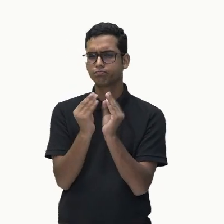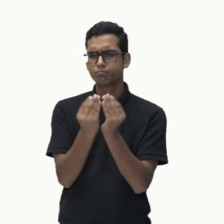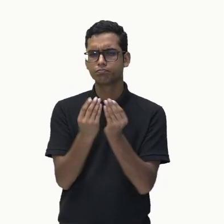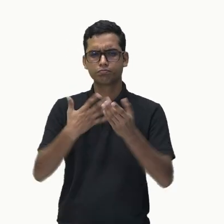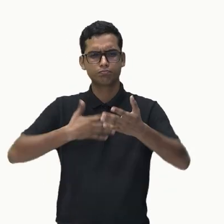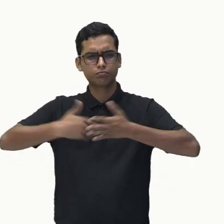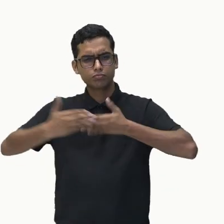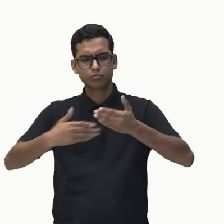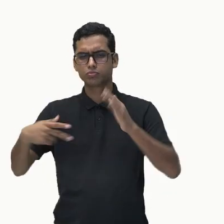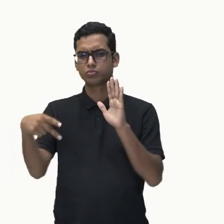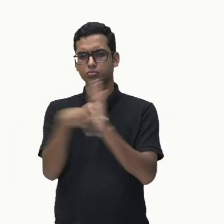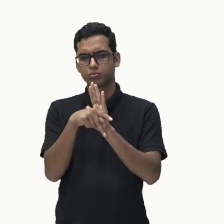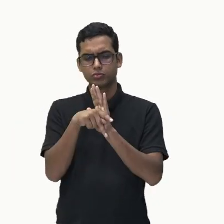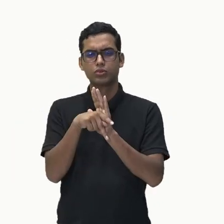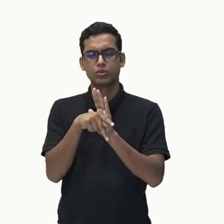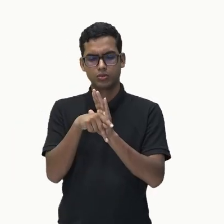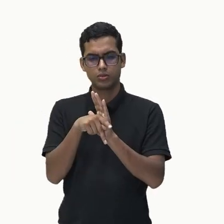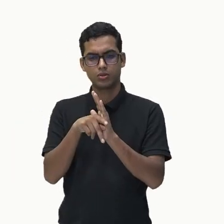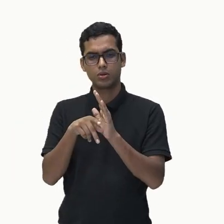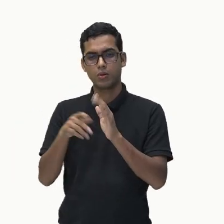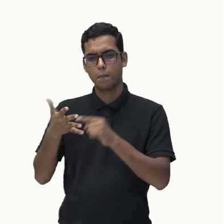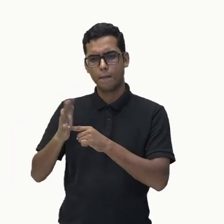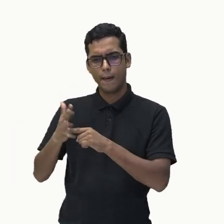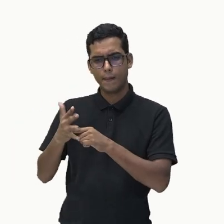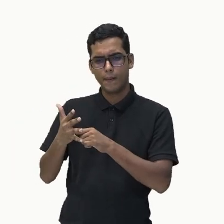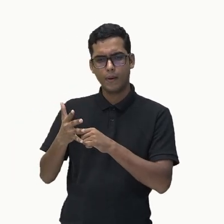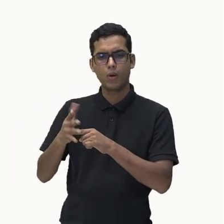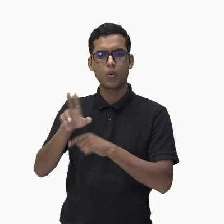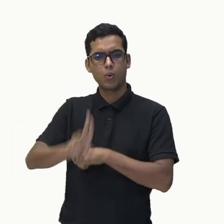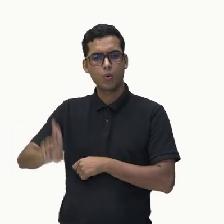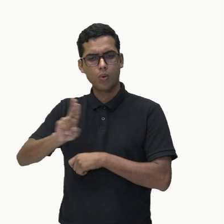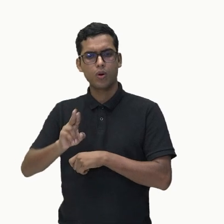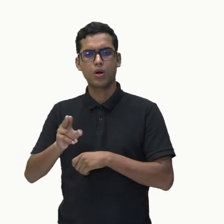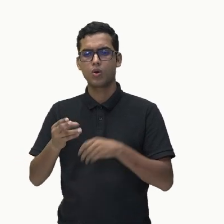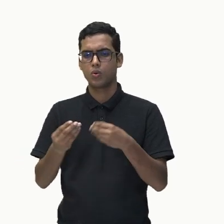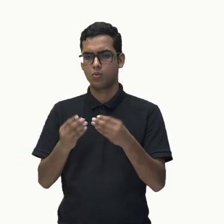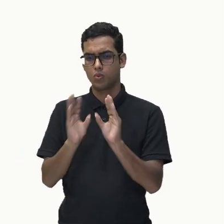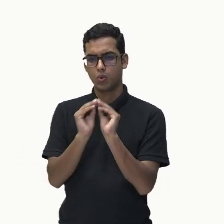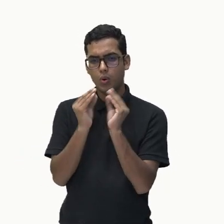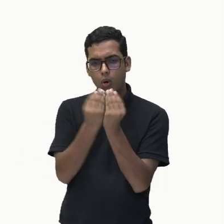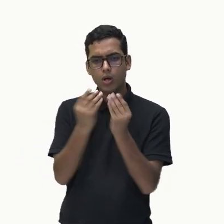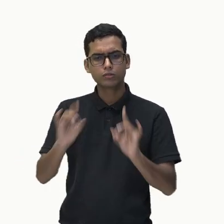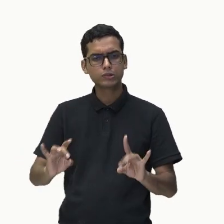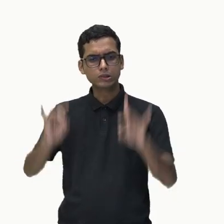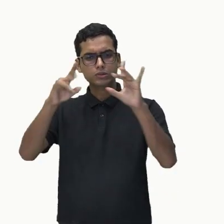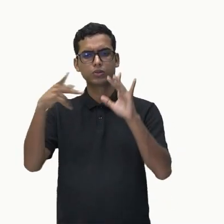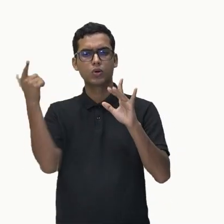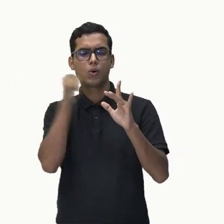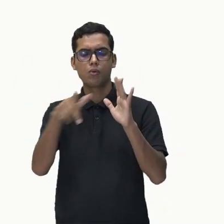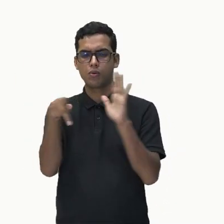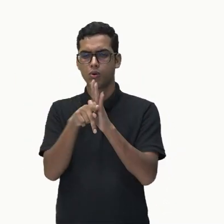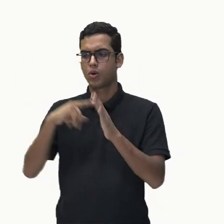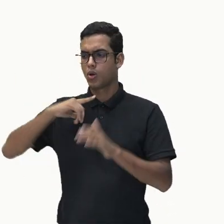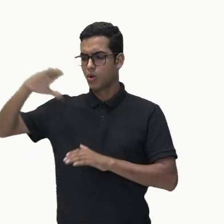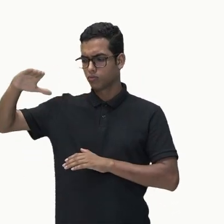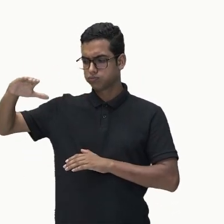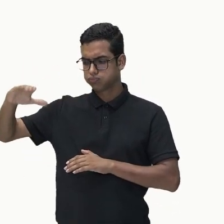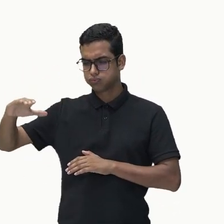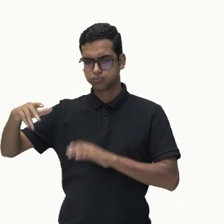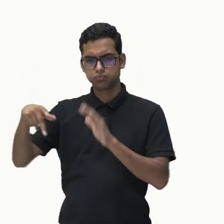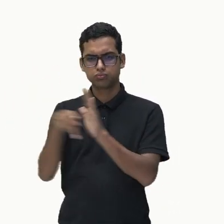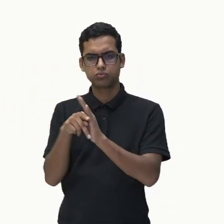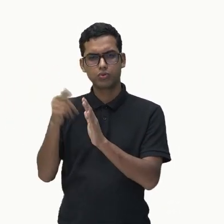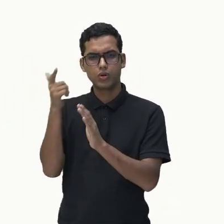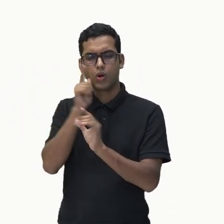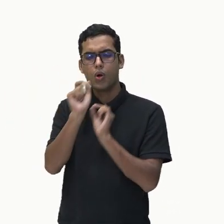realmente não é usado qualquer fluido, é usado fluidos especiais que transmitem melhor essa pressão, né? Tá